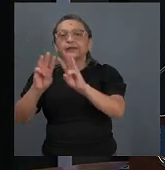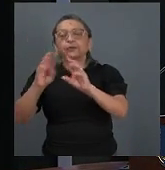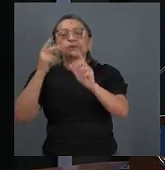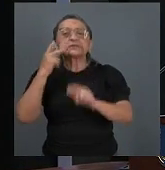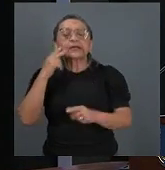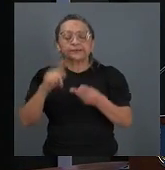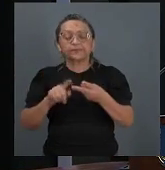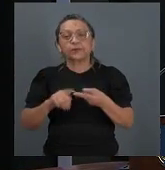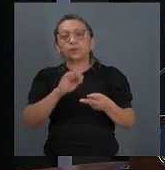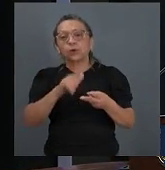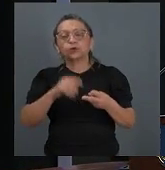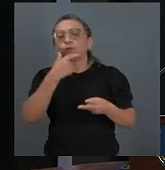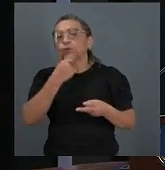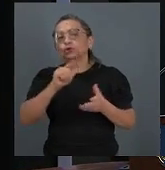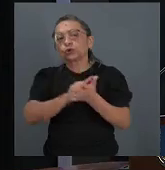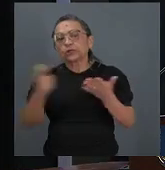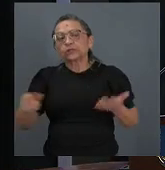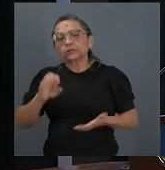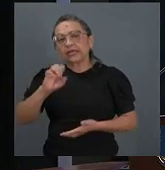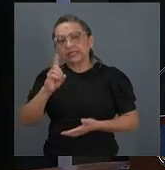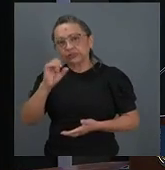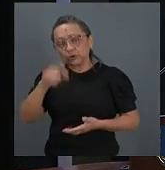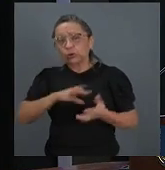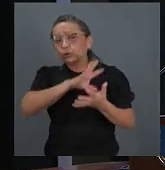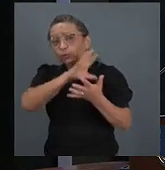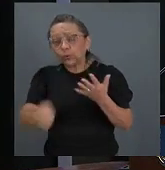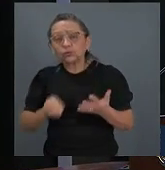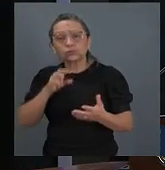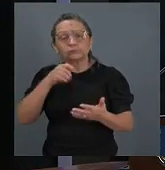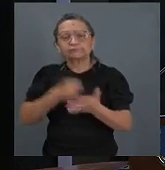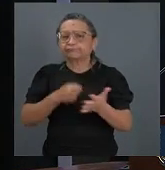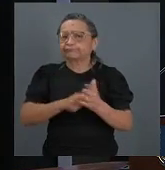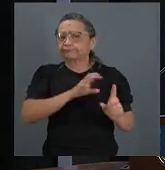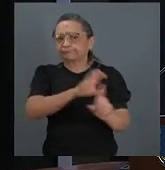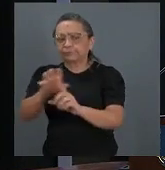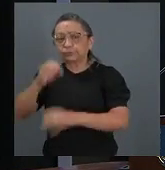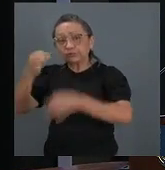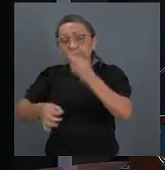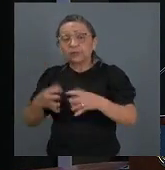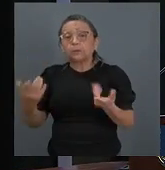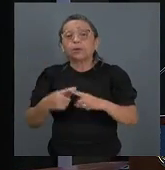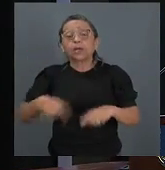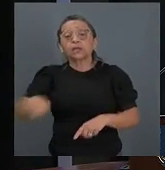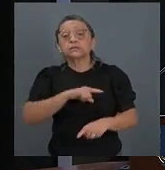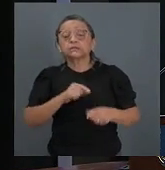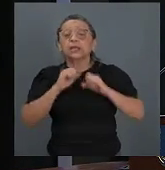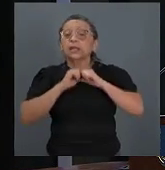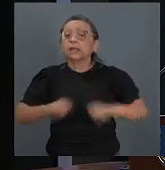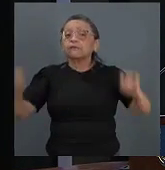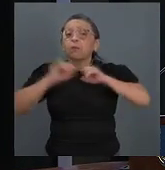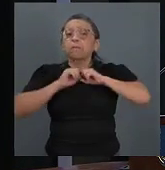blog do jornalista Edson Silva, todos interpelados judicialmente, simplesmente por terem veiculado